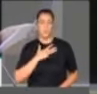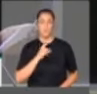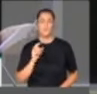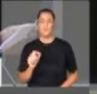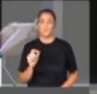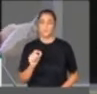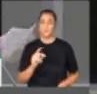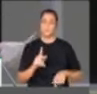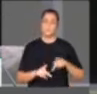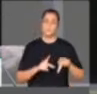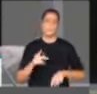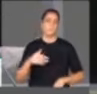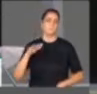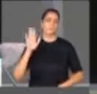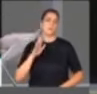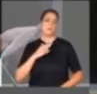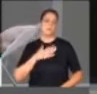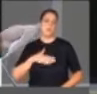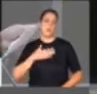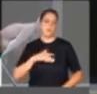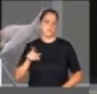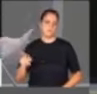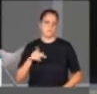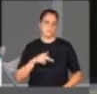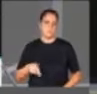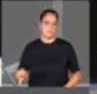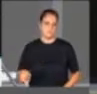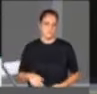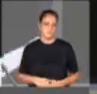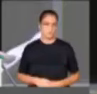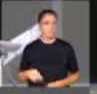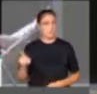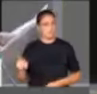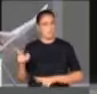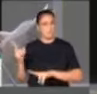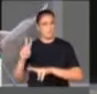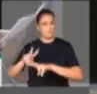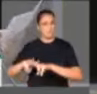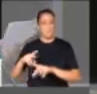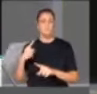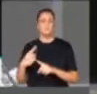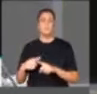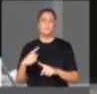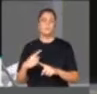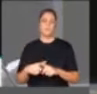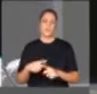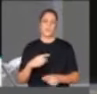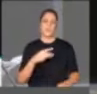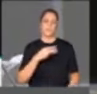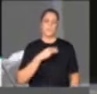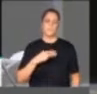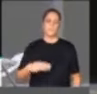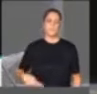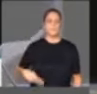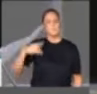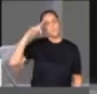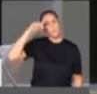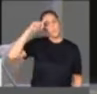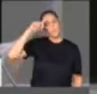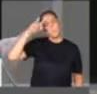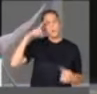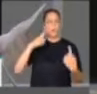o melhor presidente da história. E só está preso por uma perseguição do ministro Moura, que